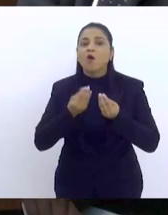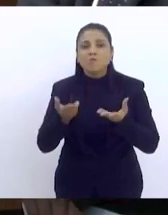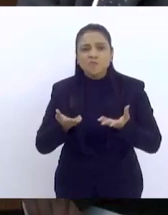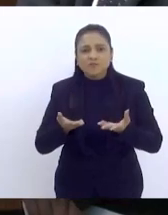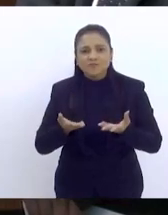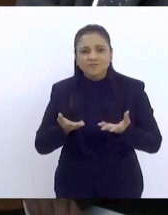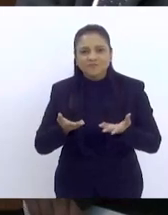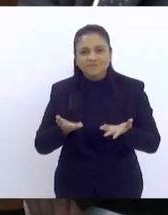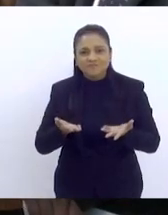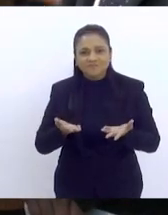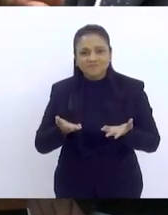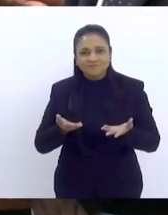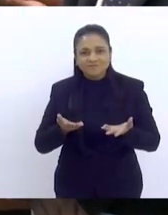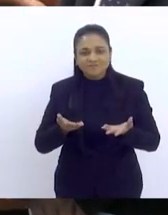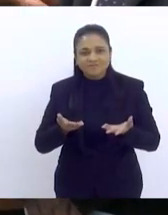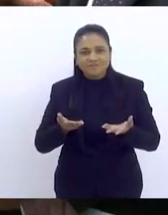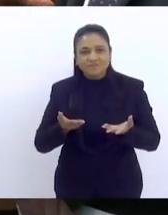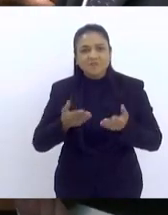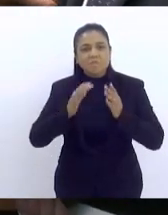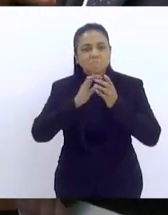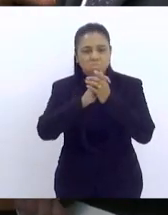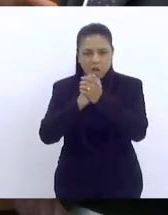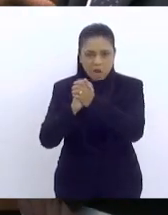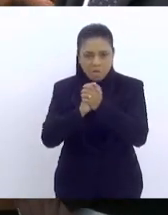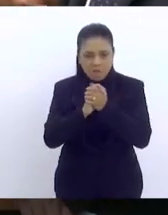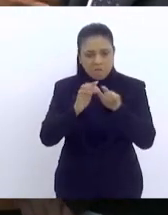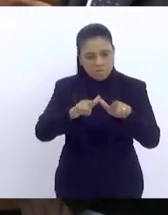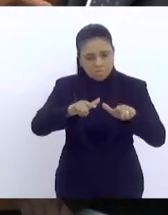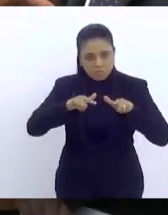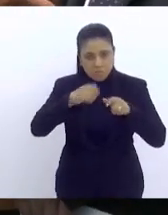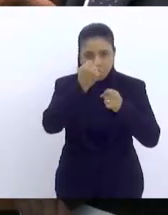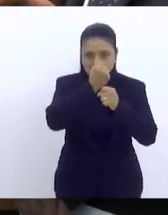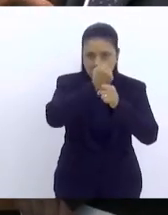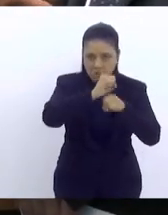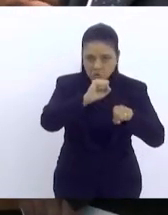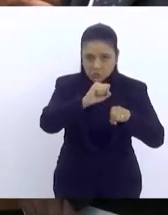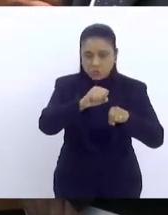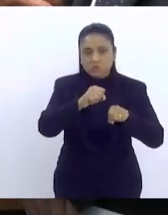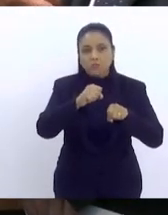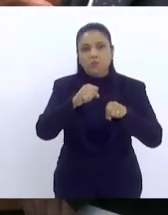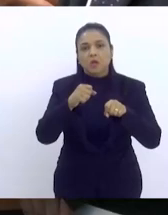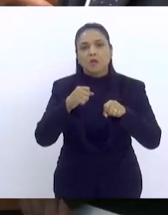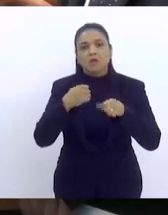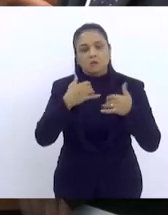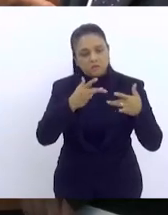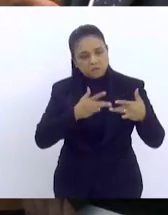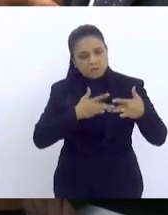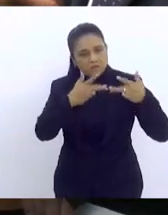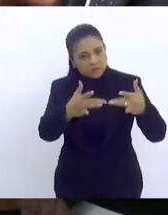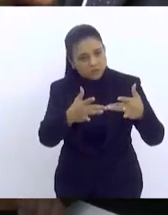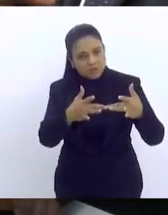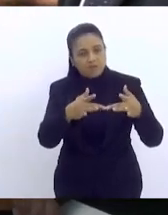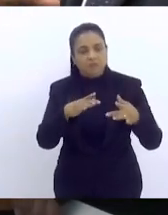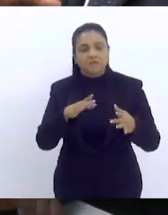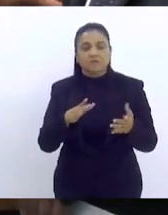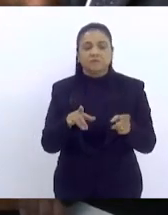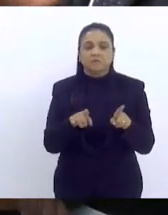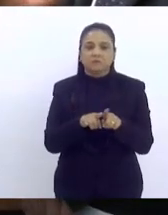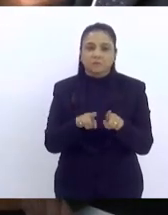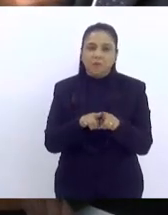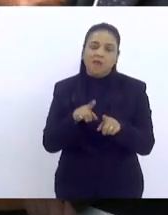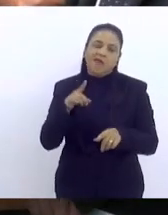a Moção de repúdio e a minha solidariedade